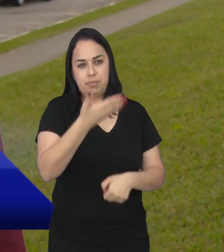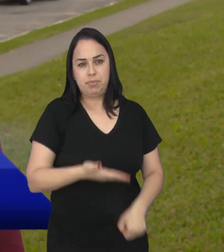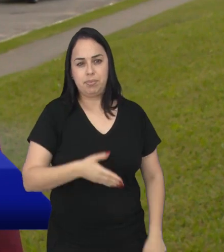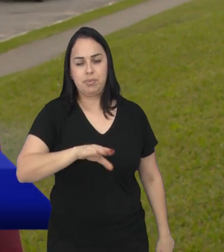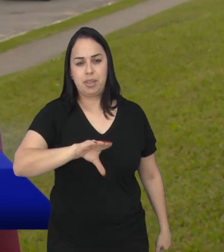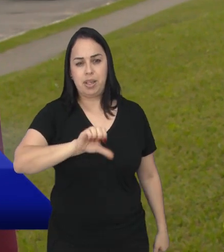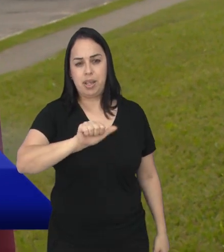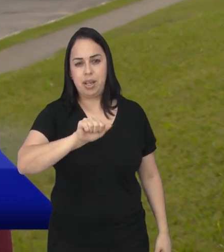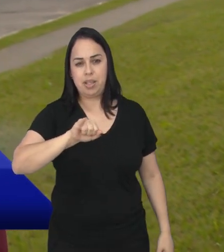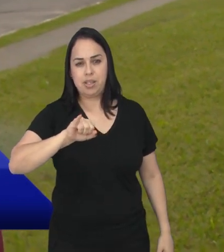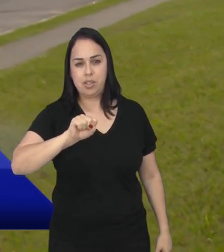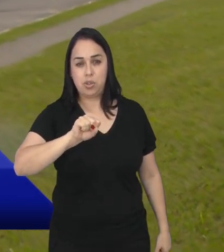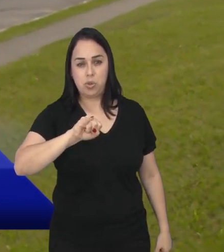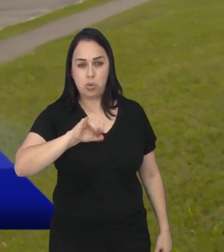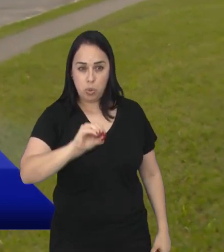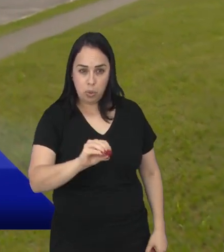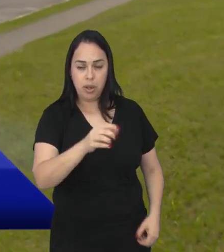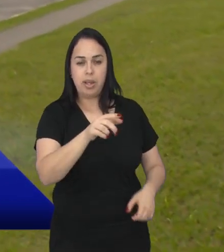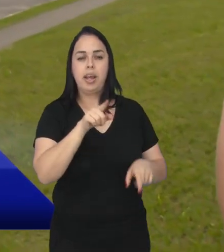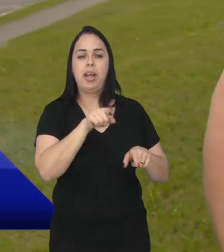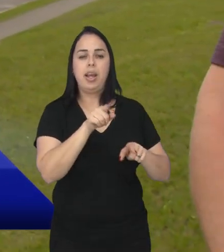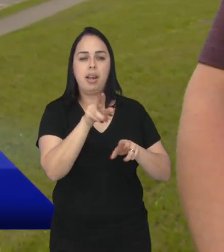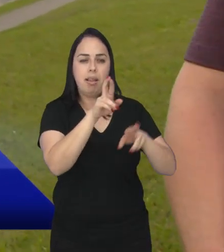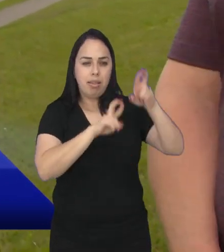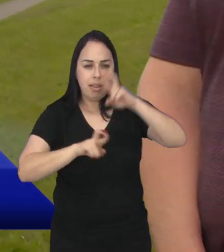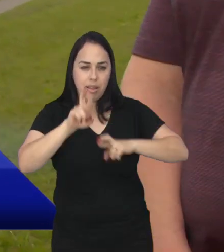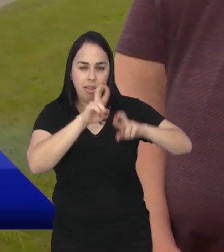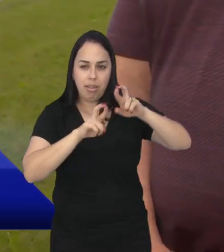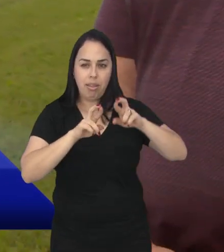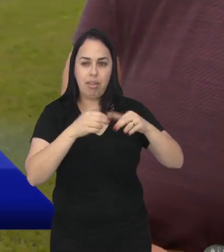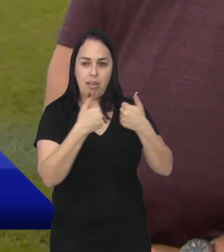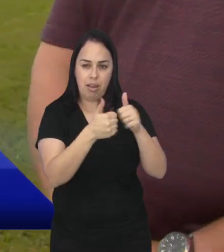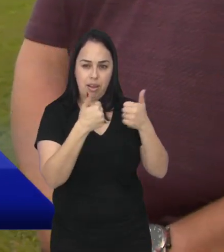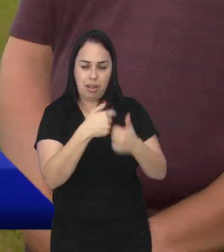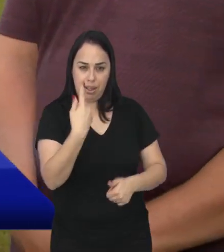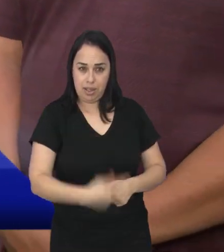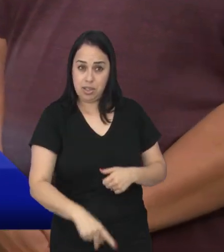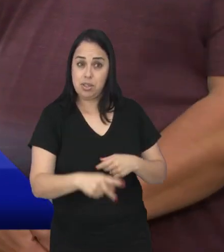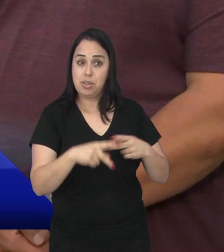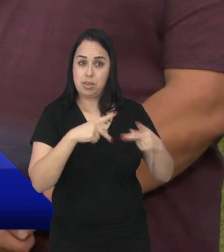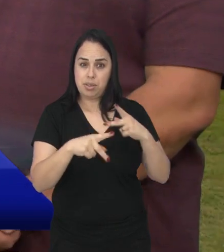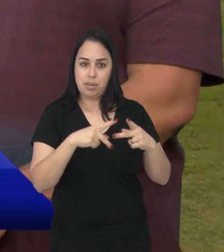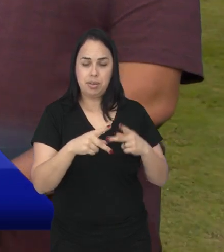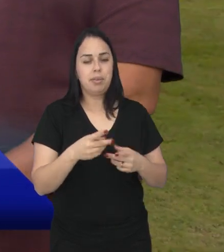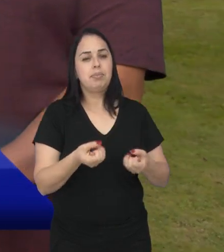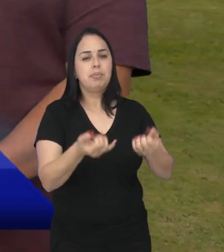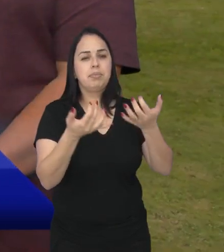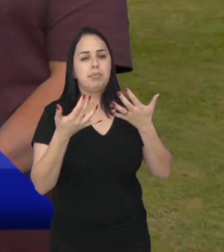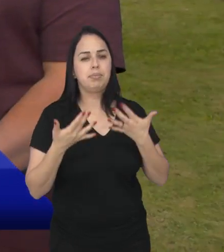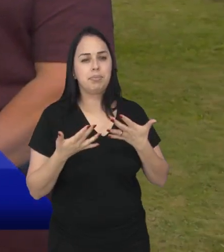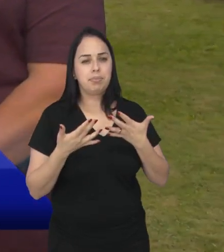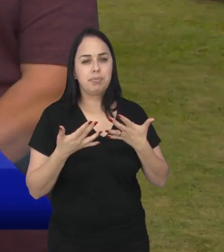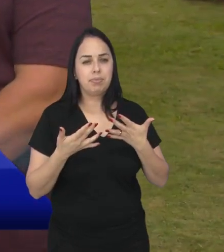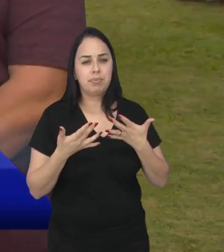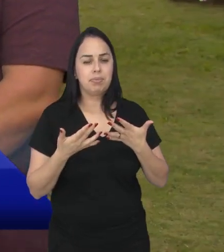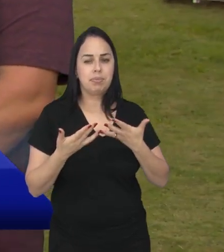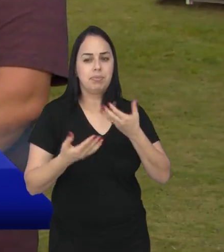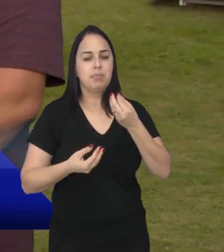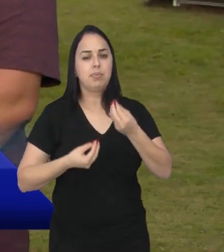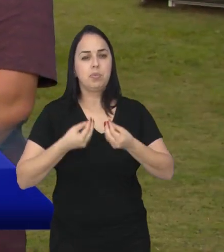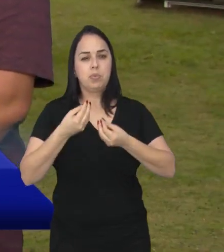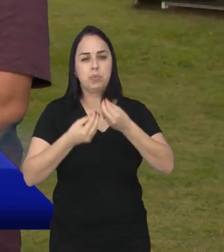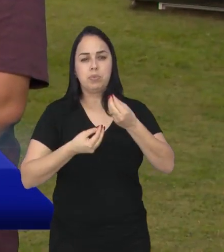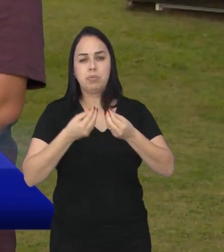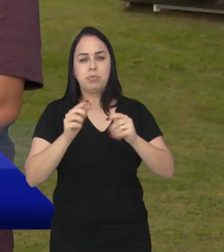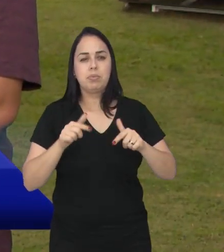eu falo com Cássio Urano que a diretor operacional de trânsito e Transportes aqui de São José dos Campos conta pra gente um pouquinho